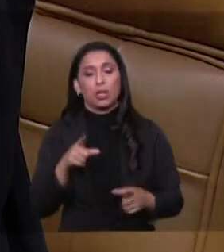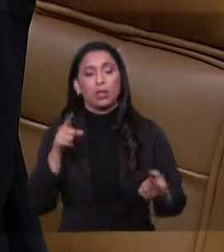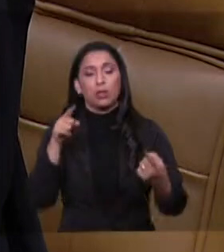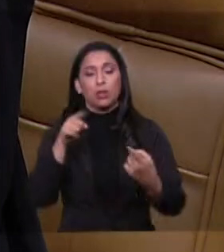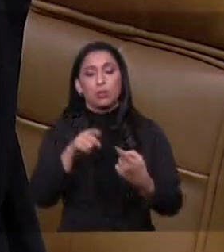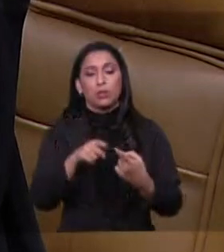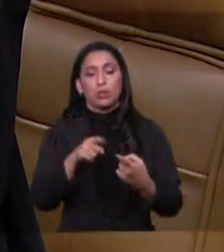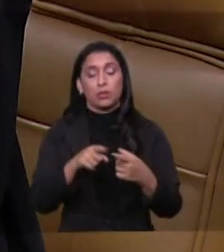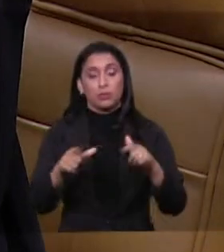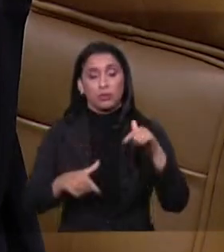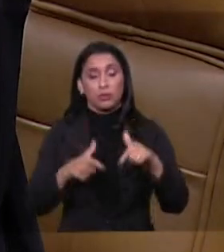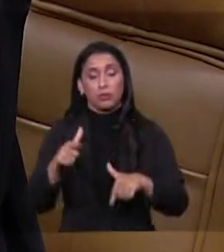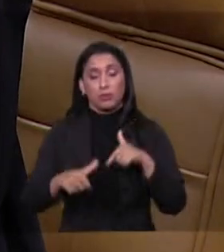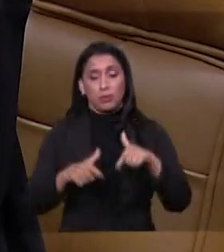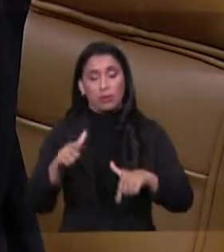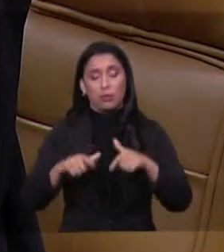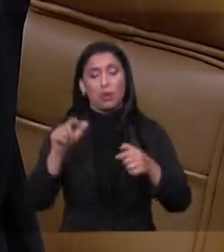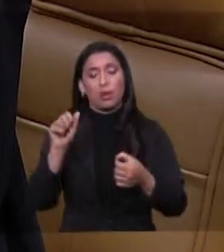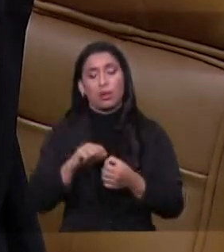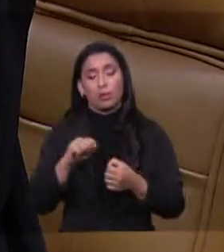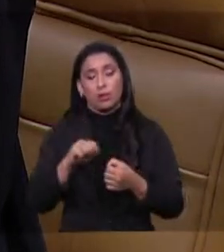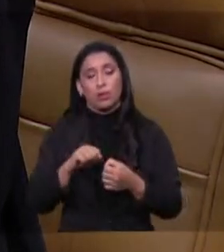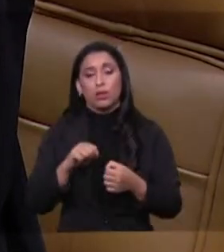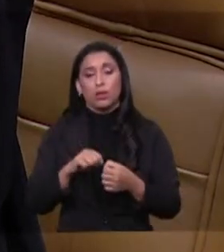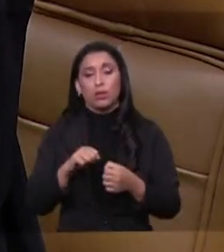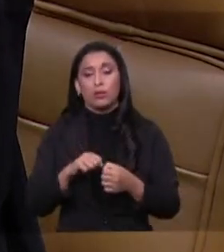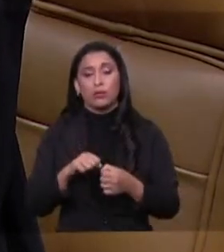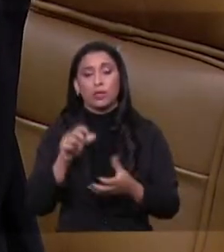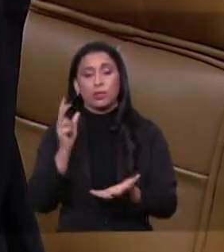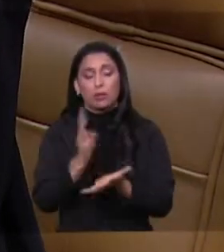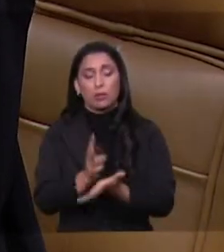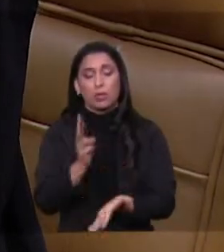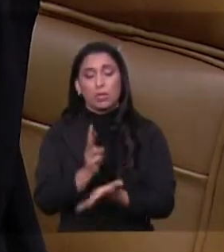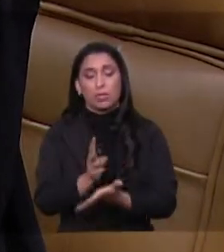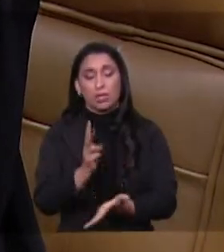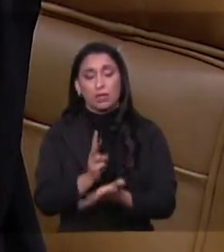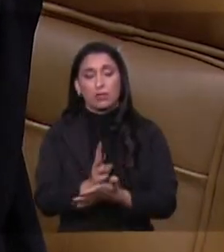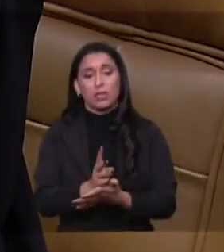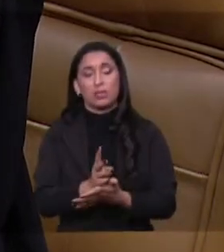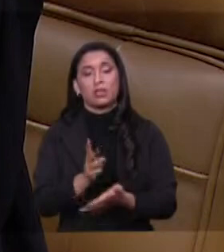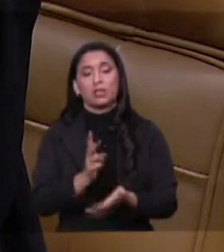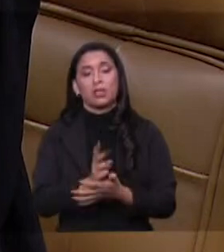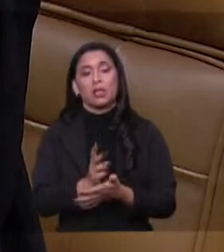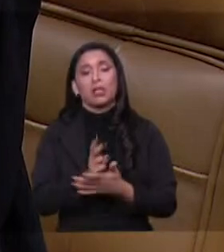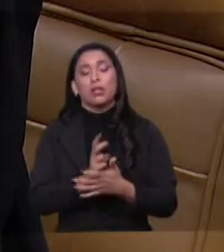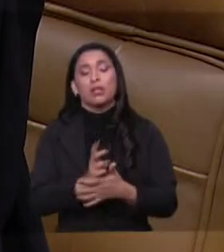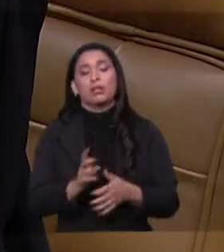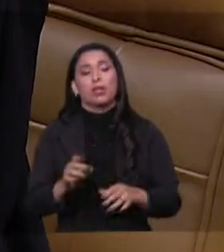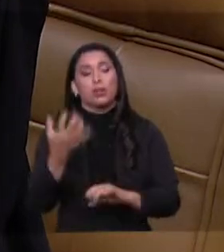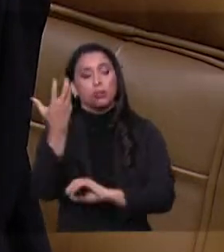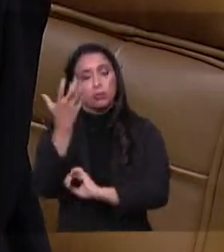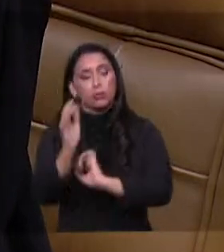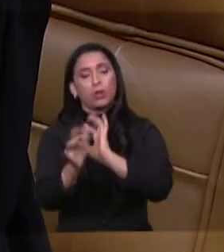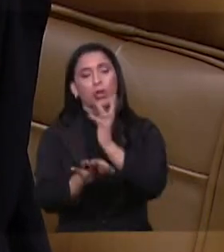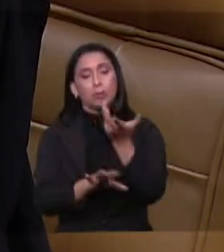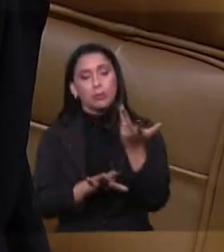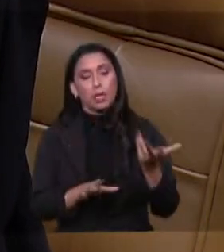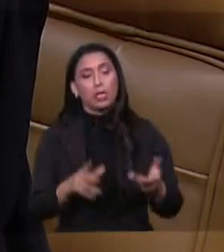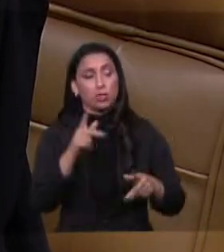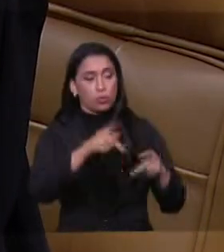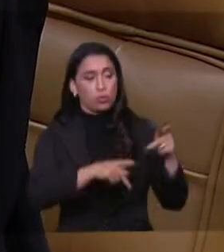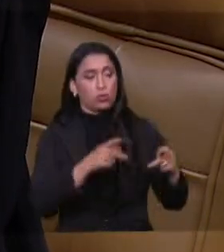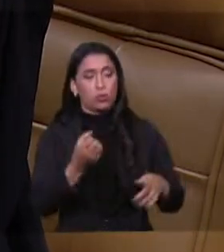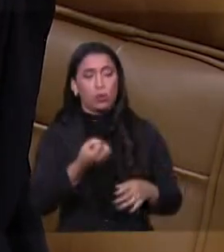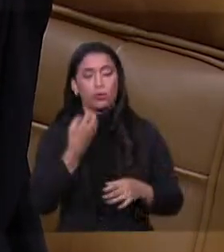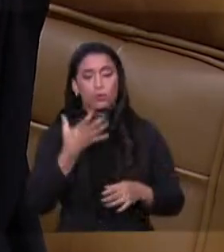realização de atividades produtivas, as imprescindíveis à preservação dos recursos ambientais necessários ao bem-estar daqueles